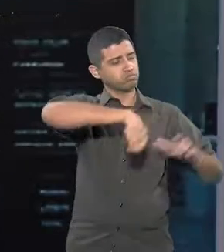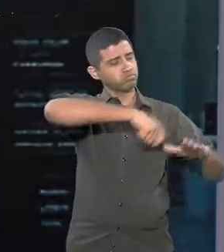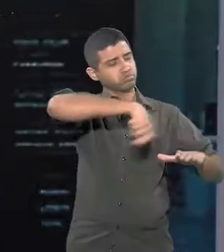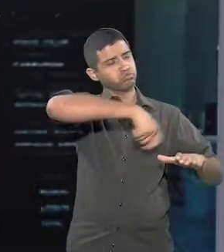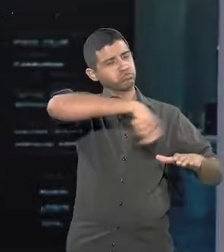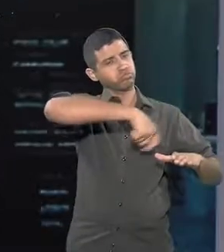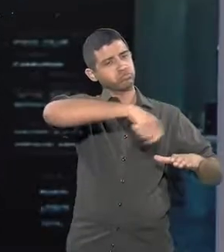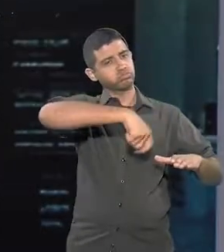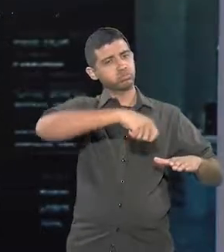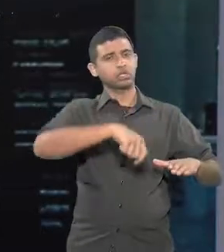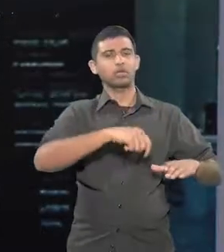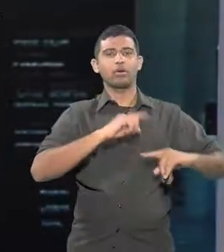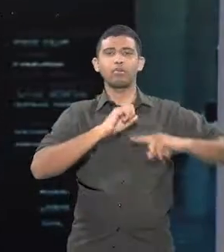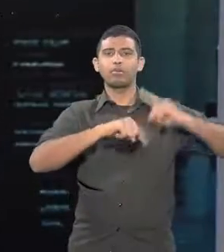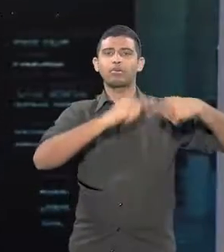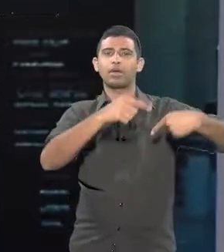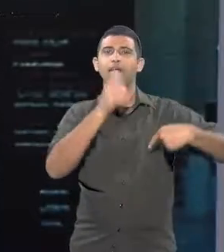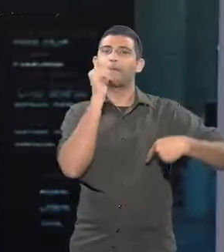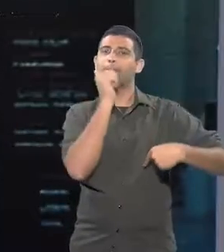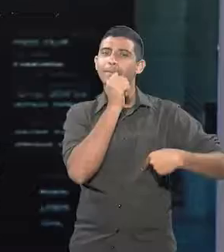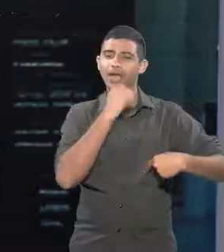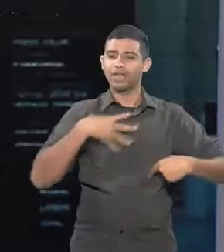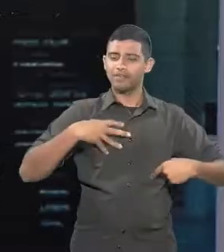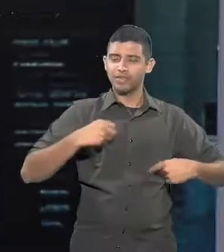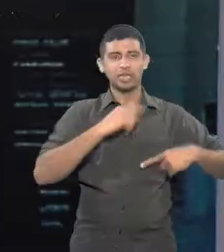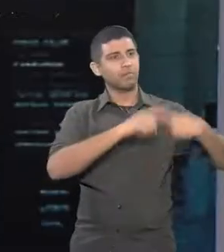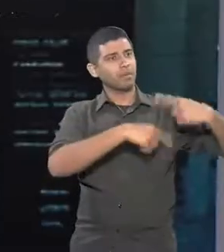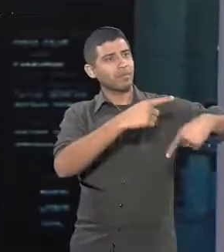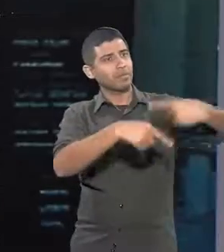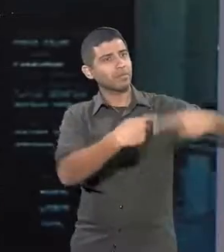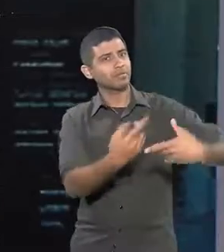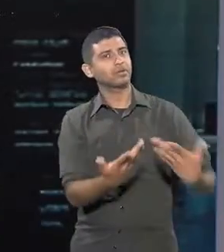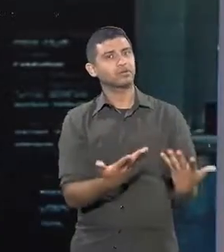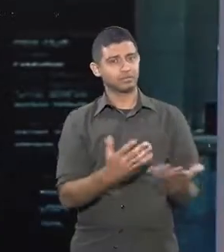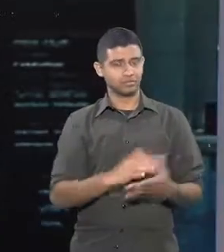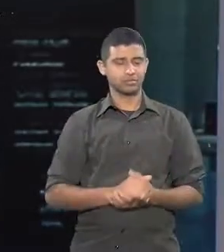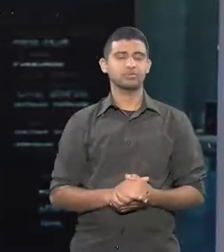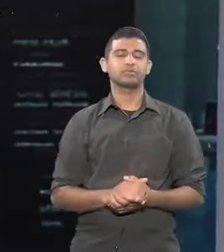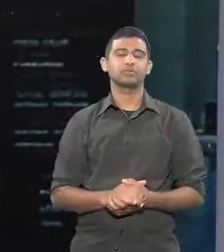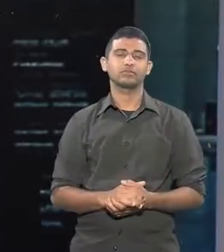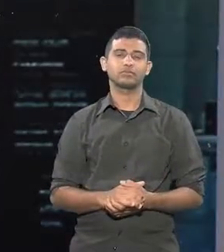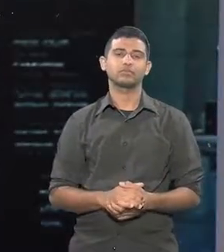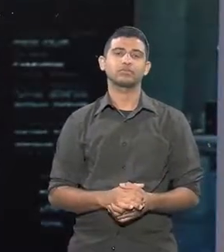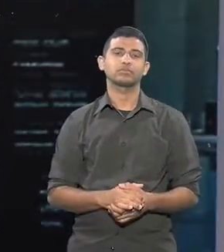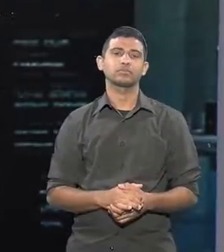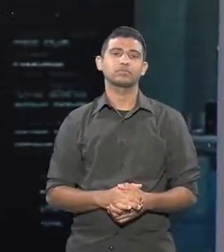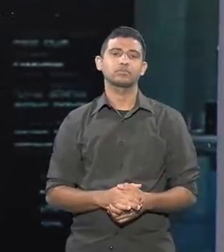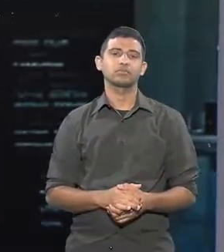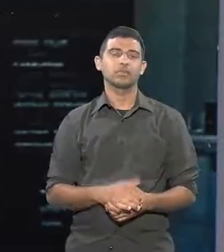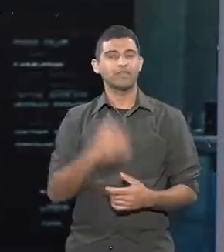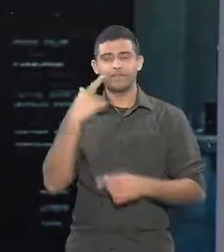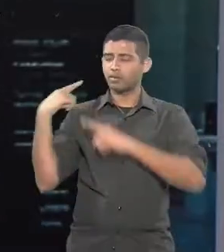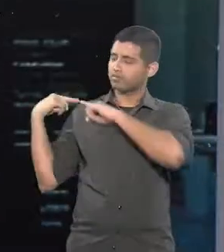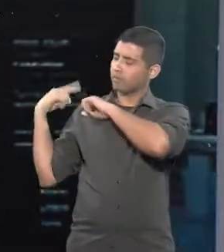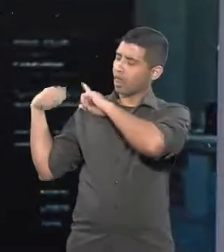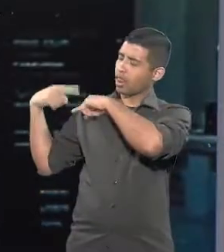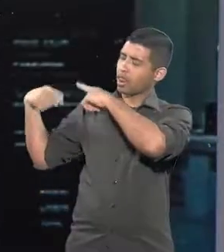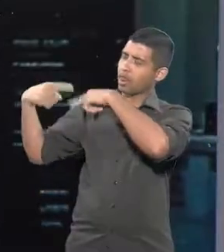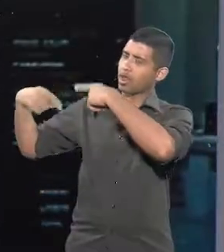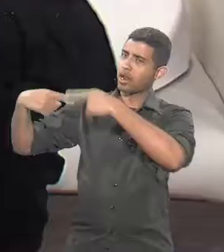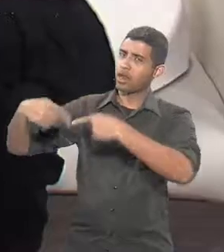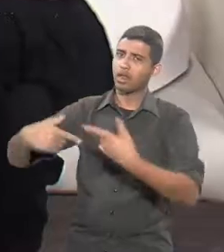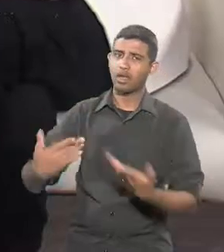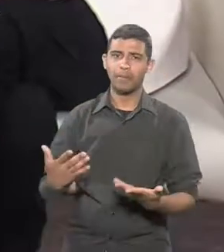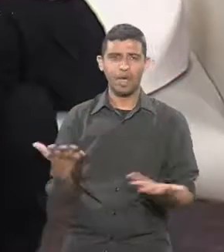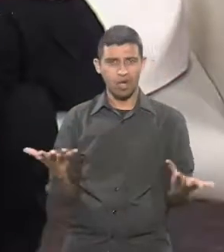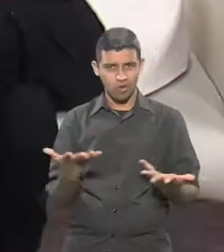Então, era passado de mãe para filha essa questão. As receitas, exatamente, o livro de receitas. Que vem de gerações,